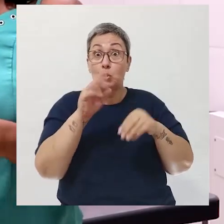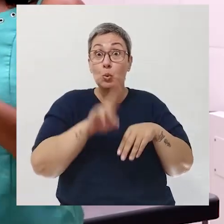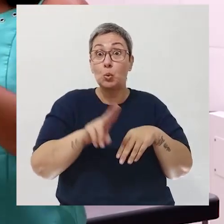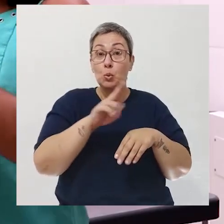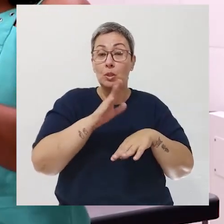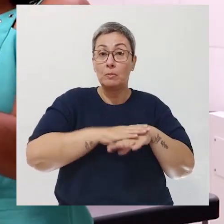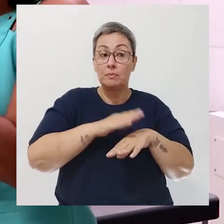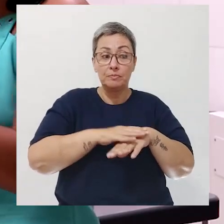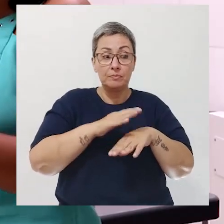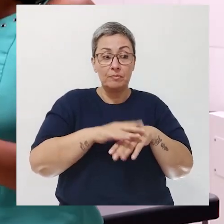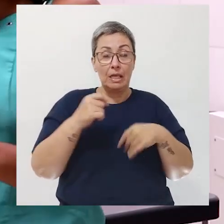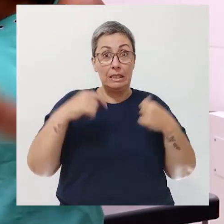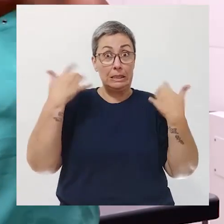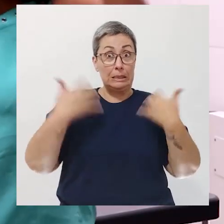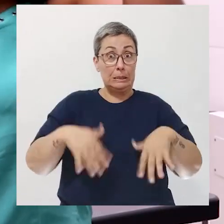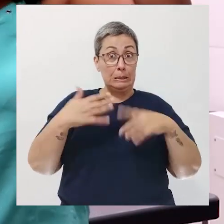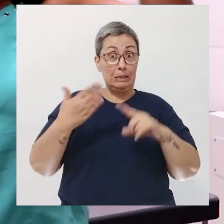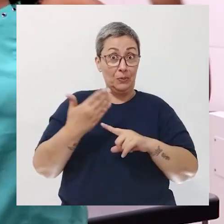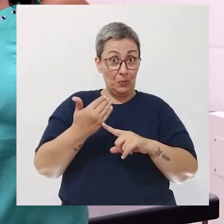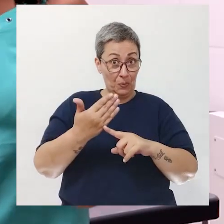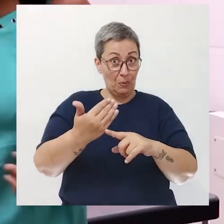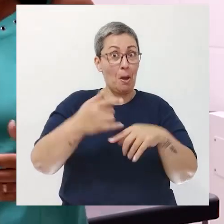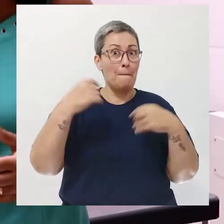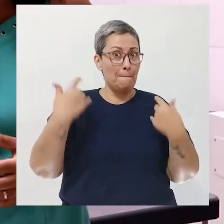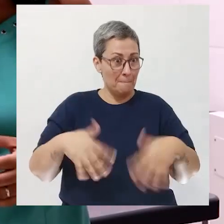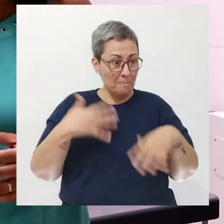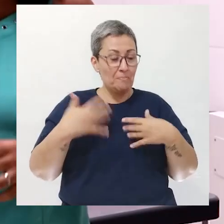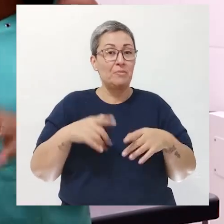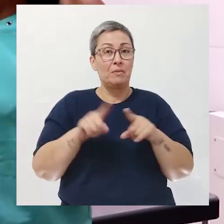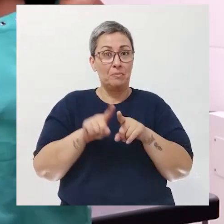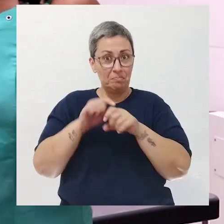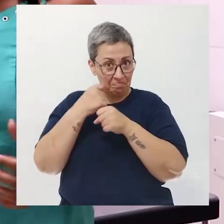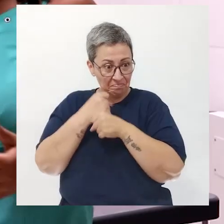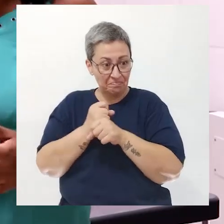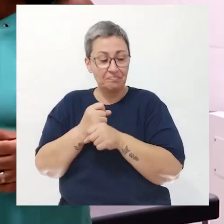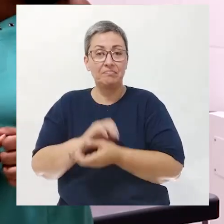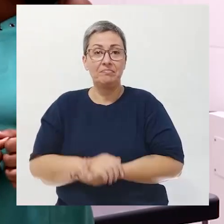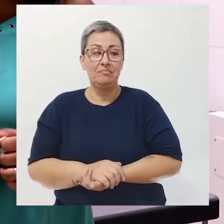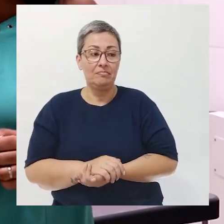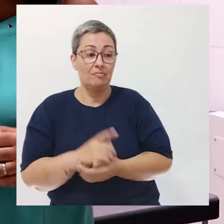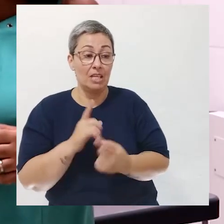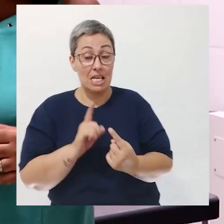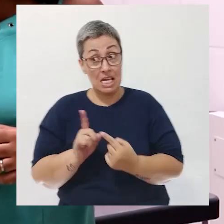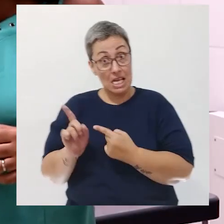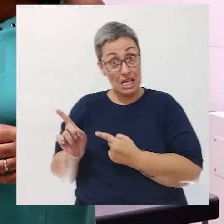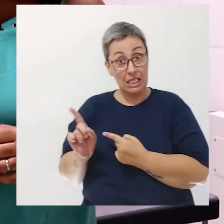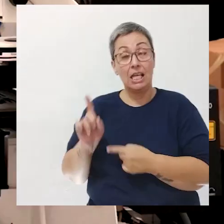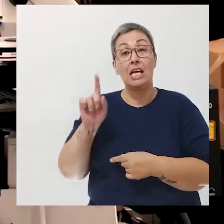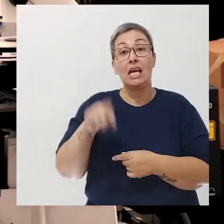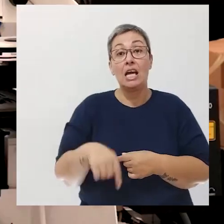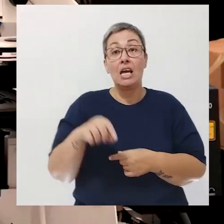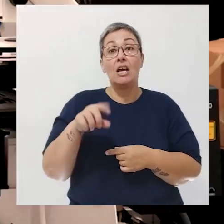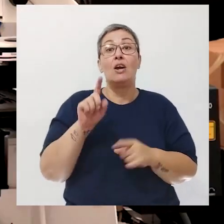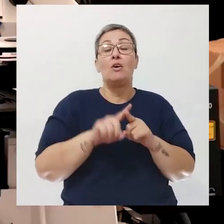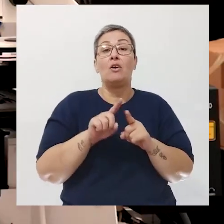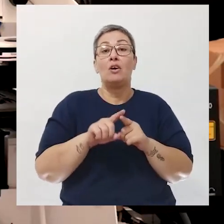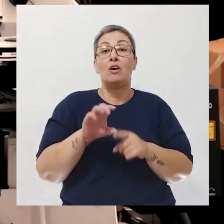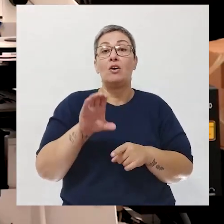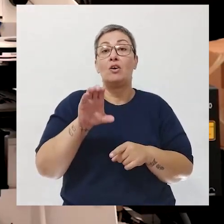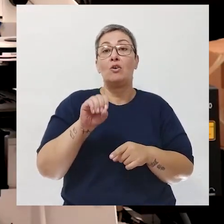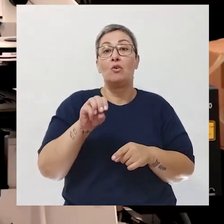material. Então, isso aqui é hard nível de tecnologia aí na área da microscopia. Já esse